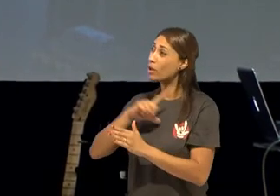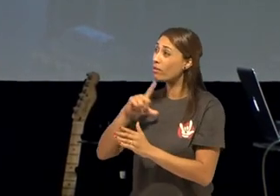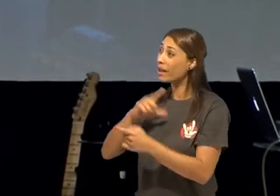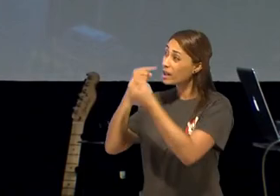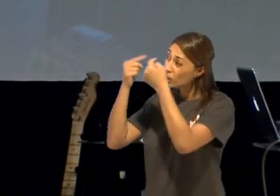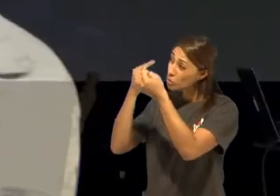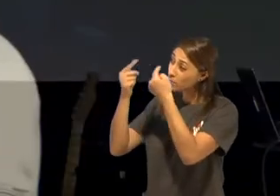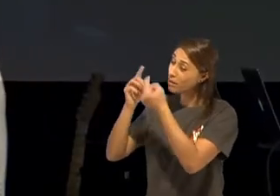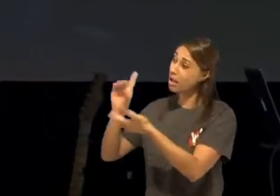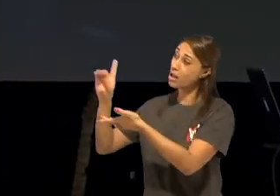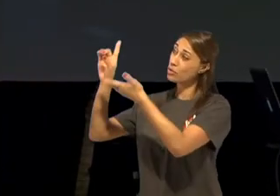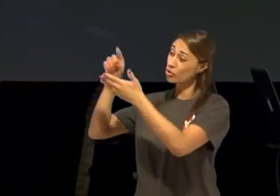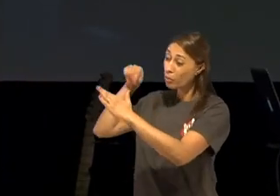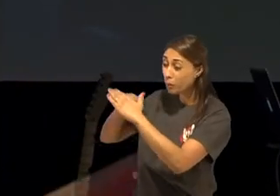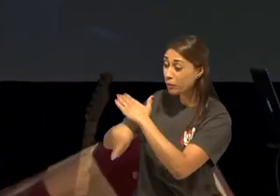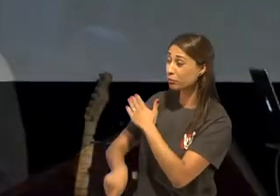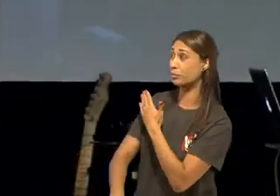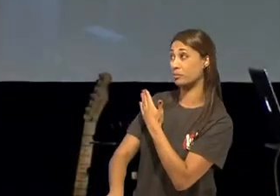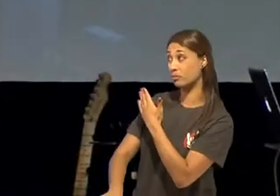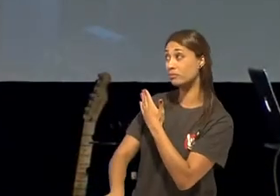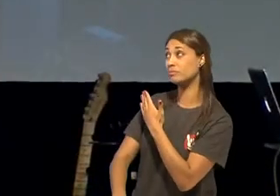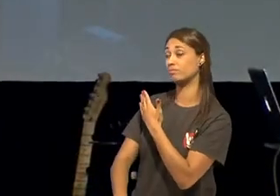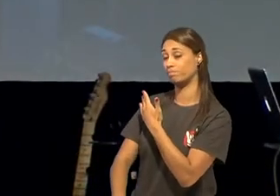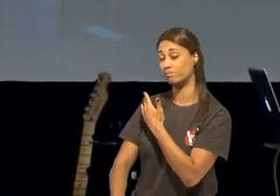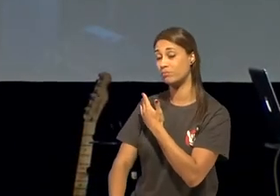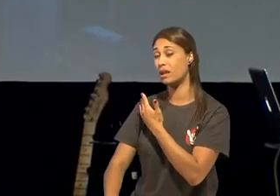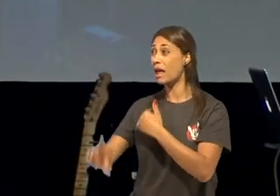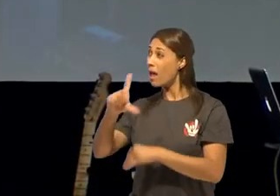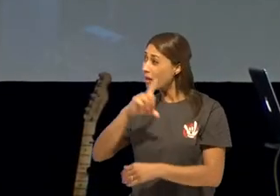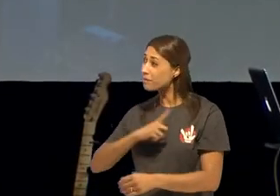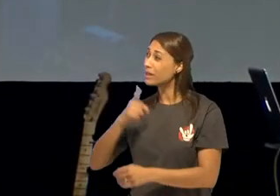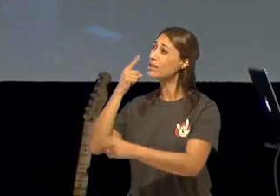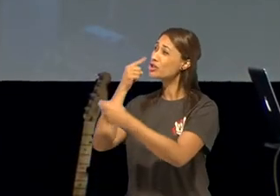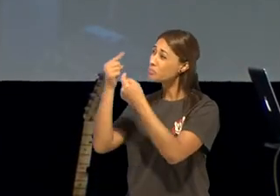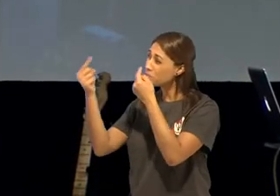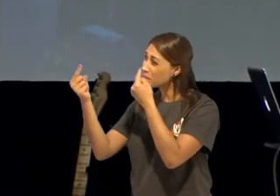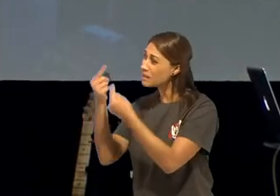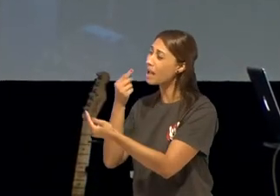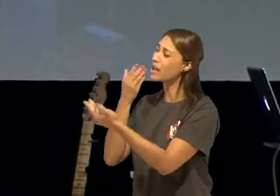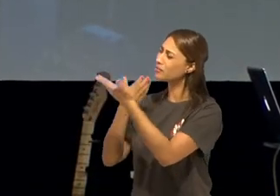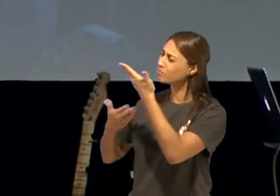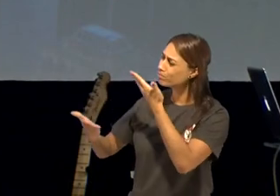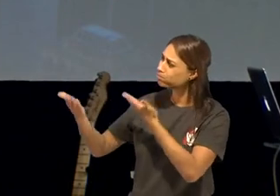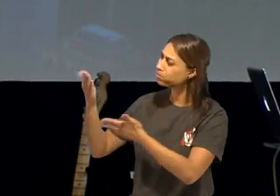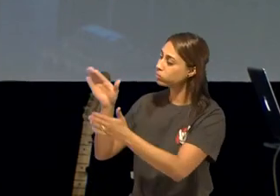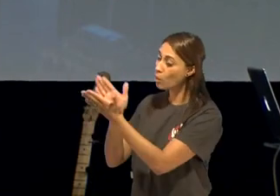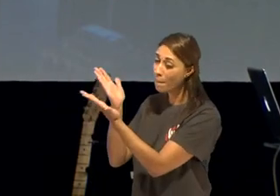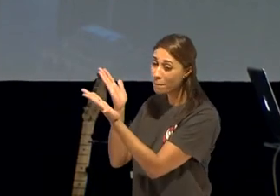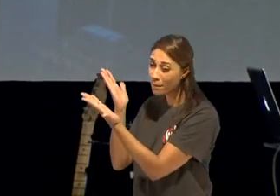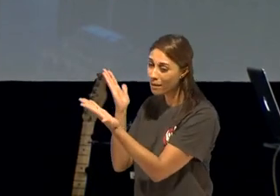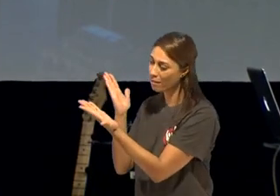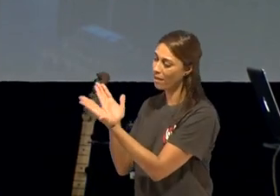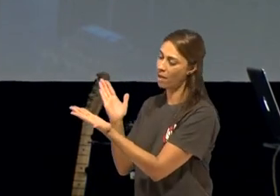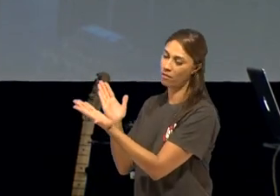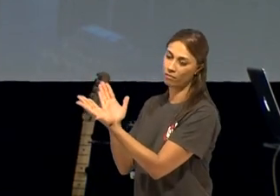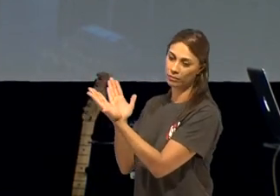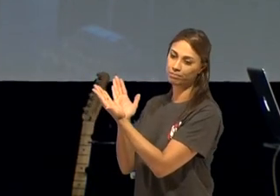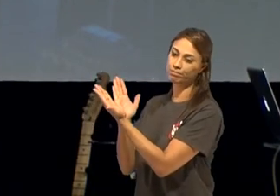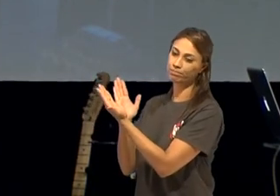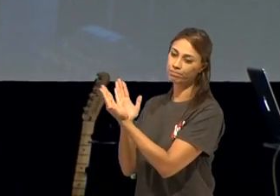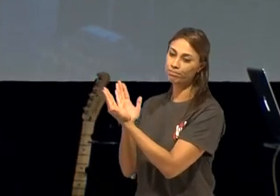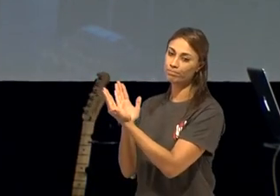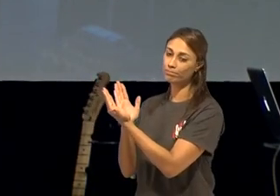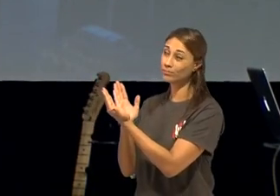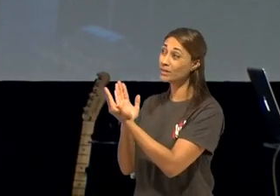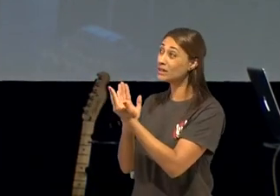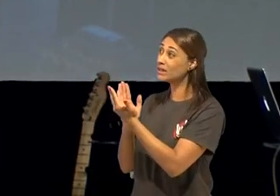contigo, Senhor. Senhor, a termos um relacionamento profundo com a Tua Palavra. Descobrir o nosso Pai